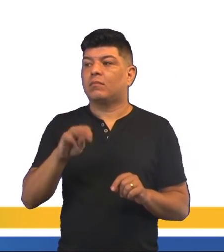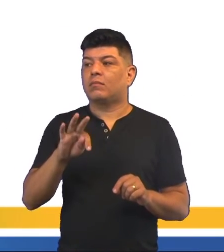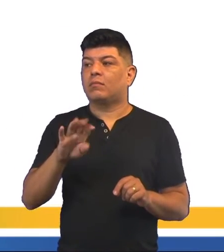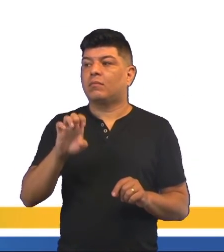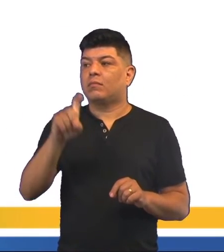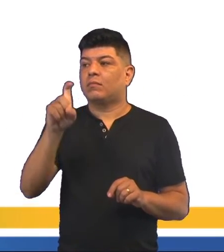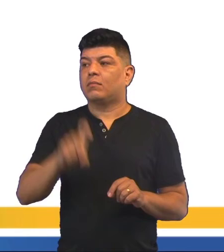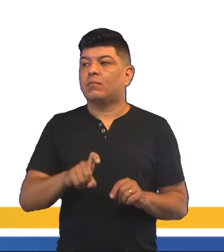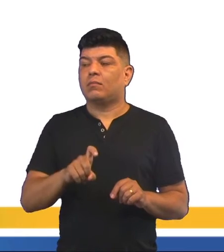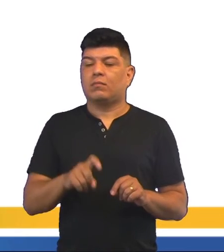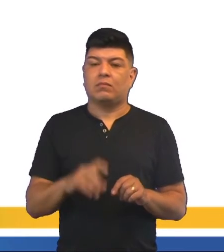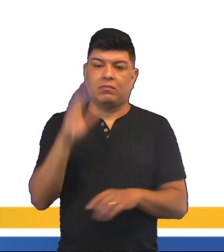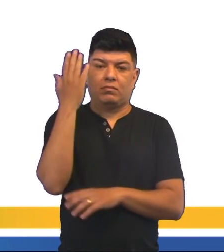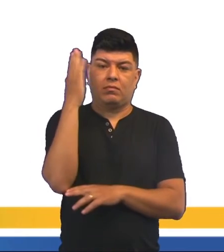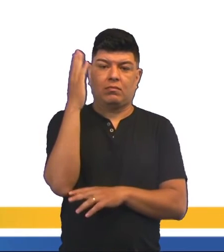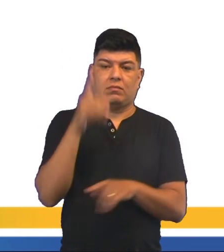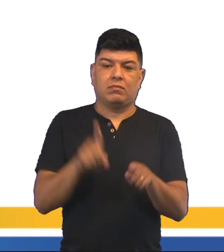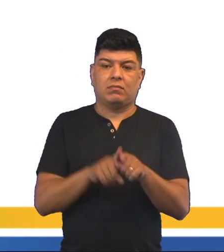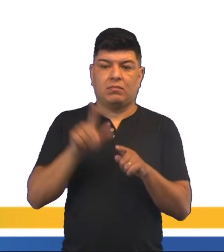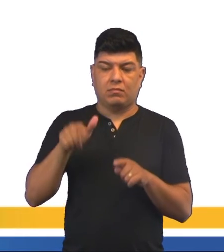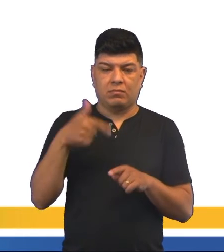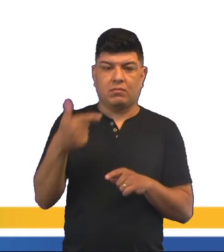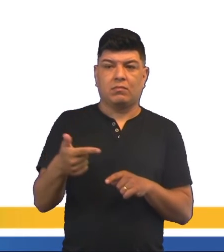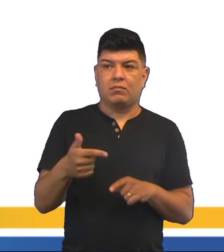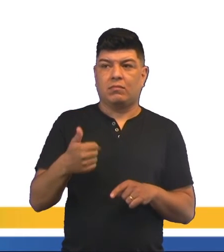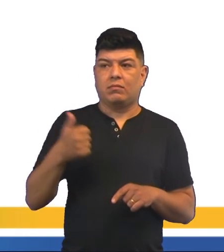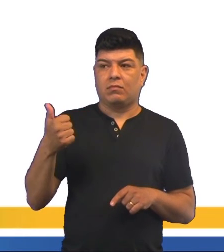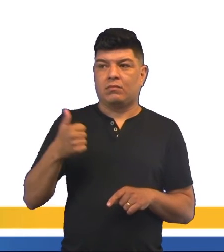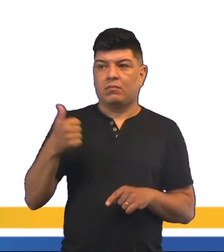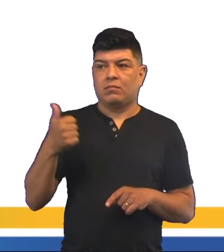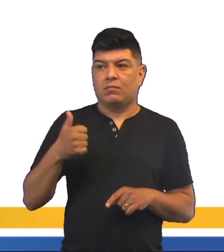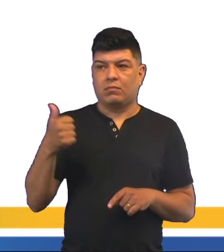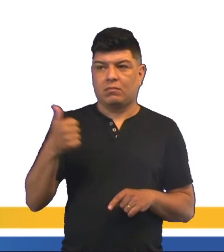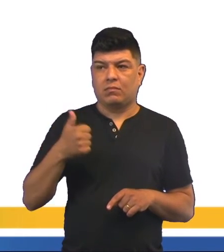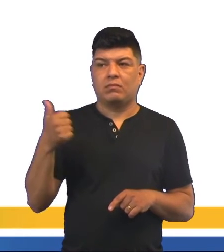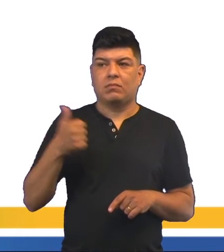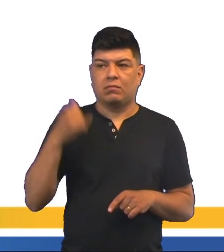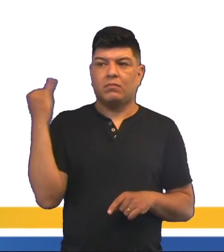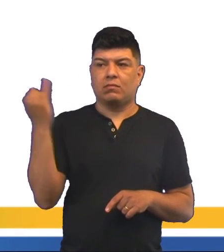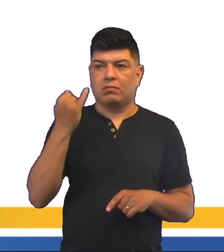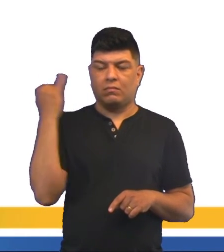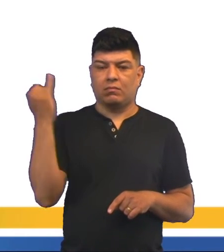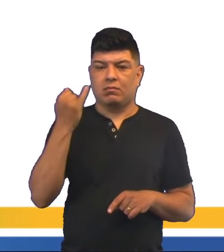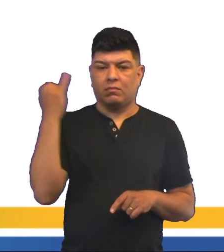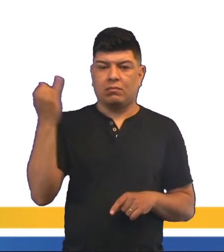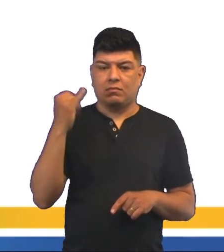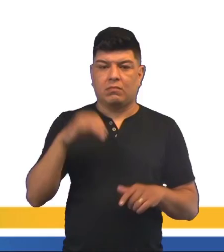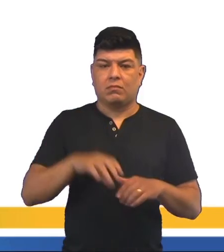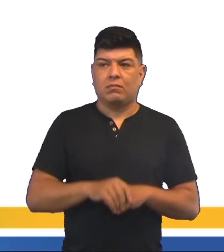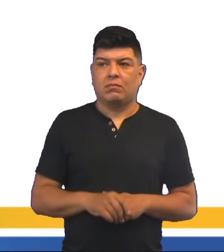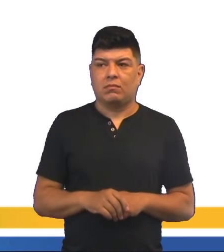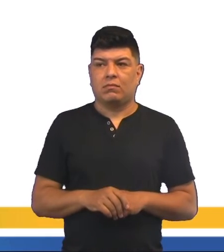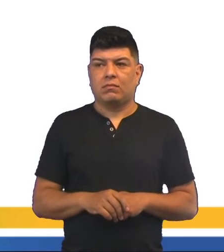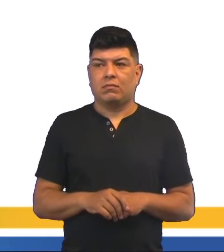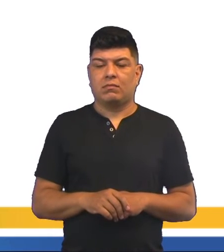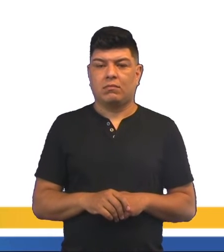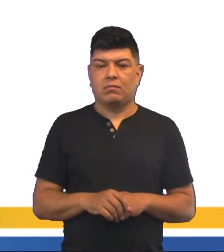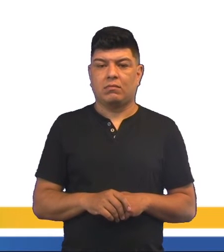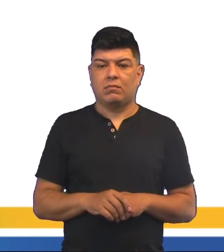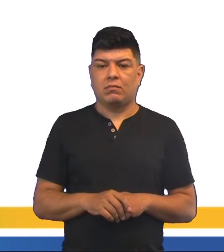da borracha. A madeira também é outro produto primário, né, de extrema importância para a economia do Acre.